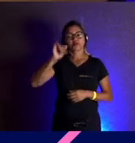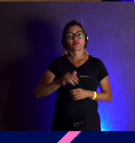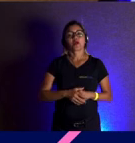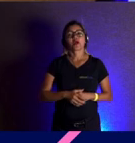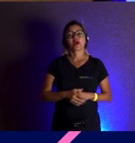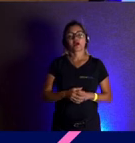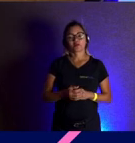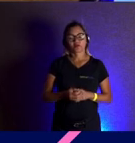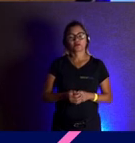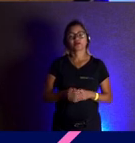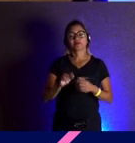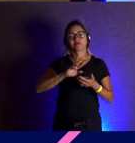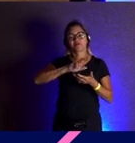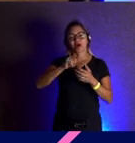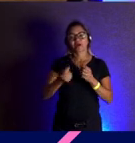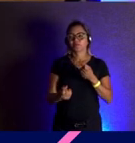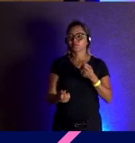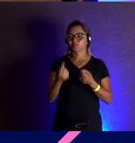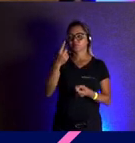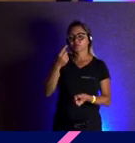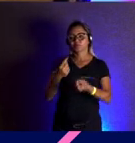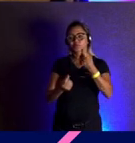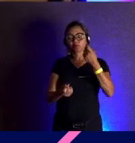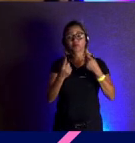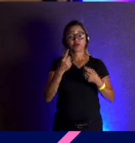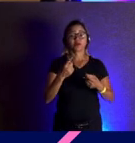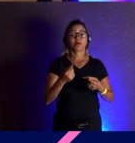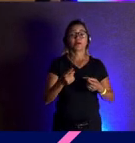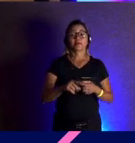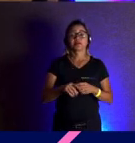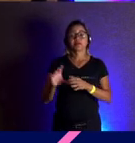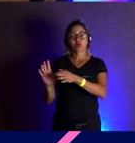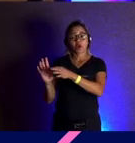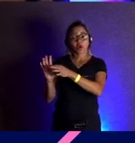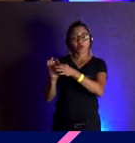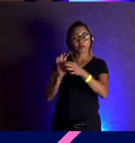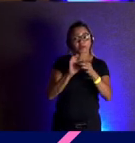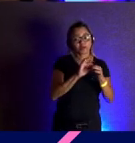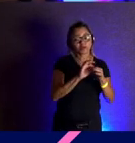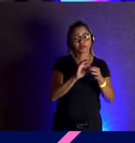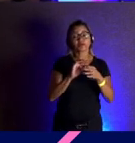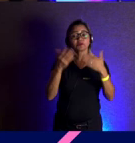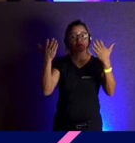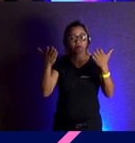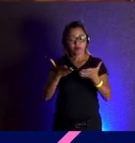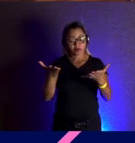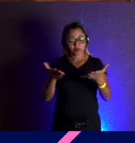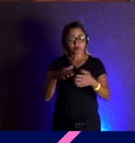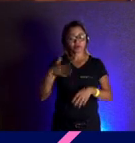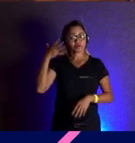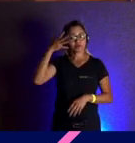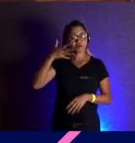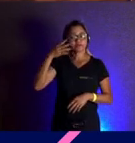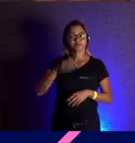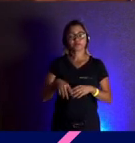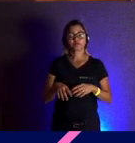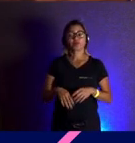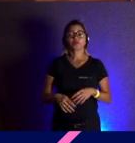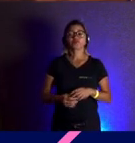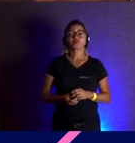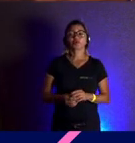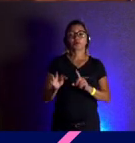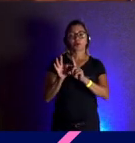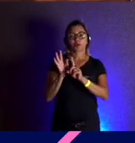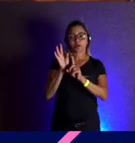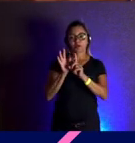né, outras questões para enfrentar, mas é bem nesse contexto que a gente vai ter hoje aqui uma conversa sobre risco climático que a